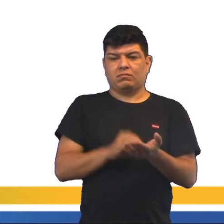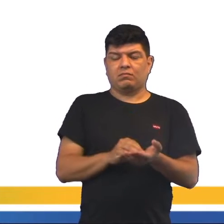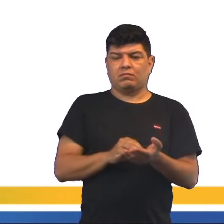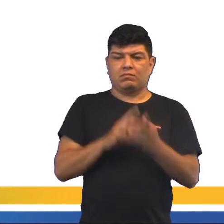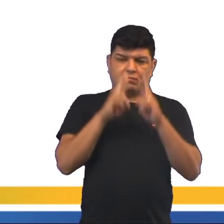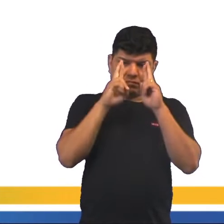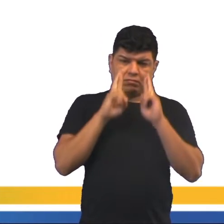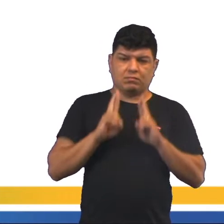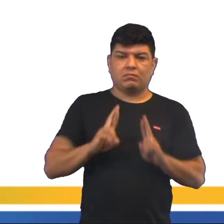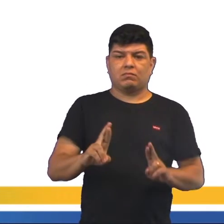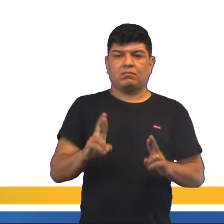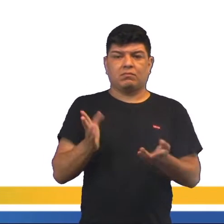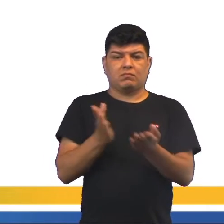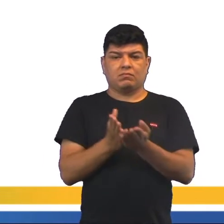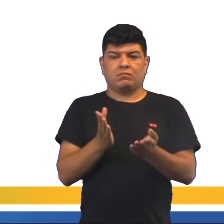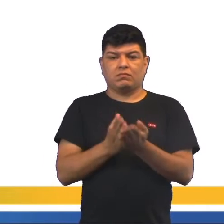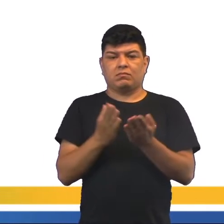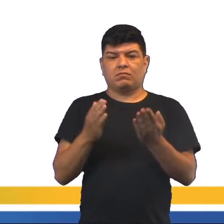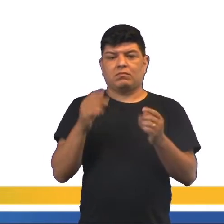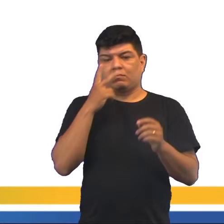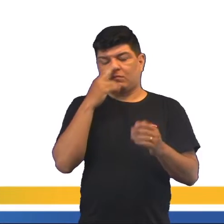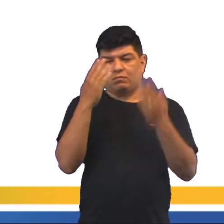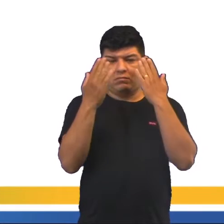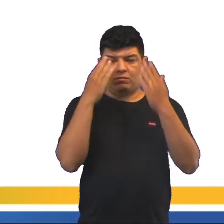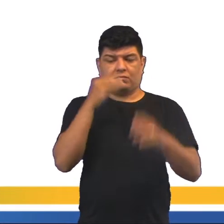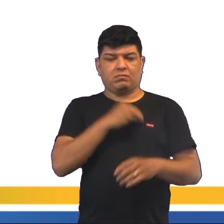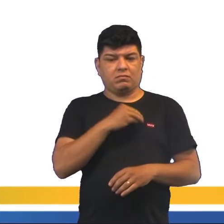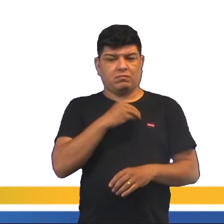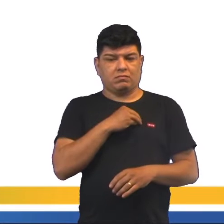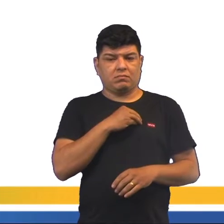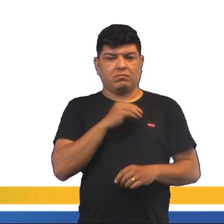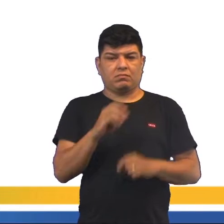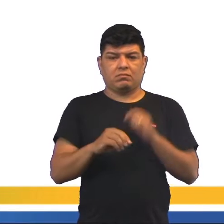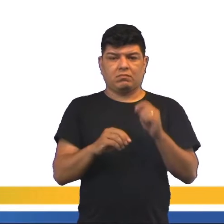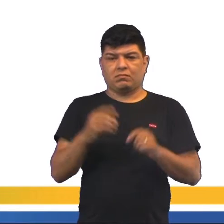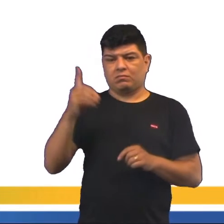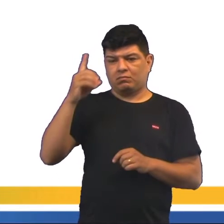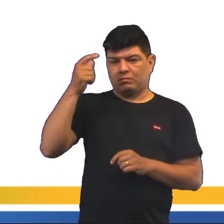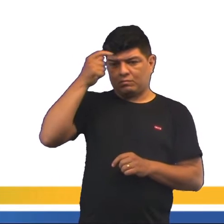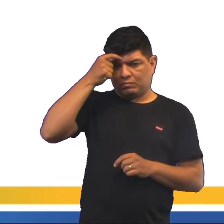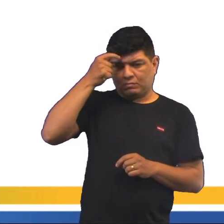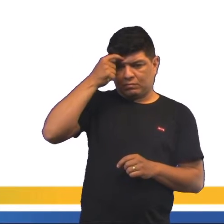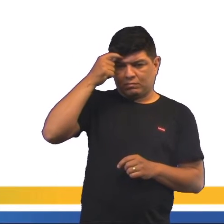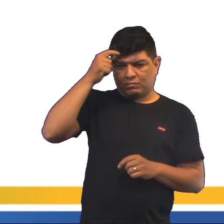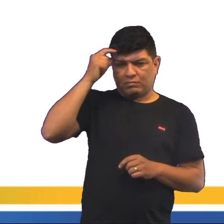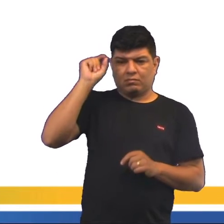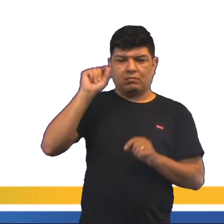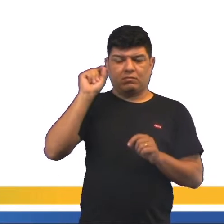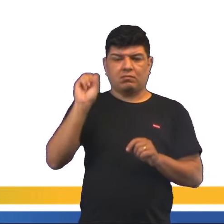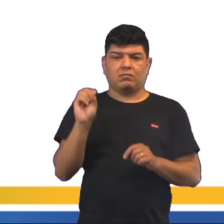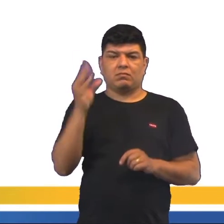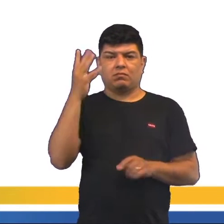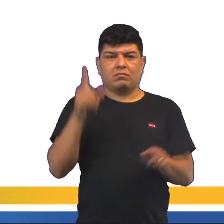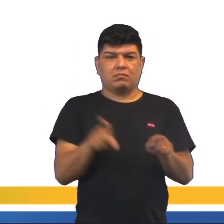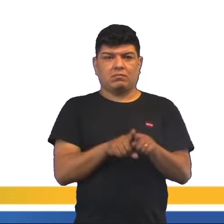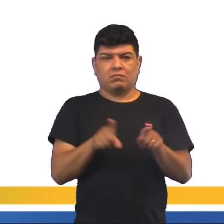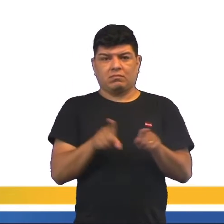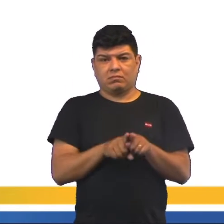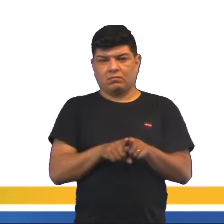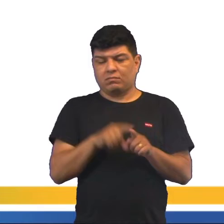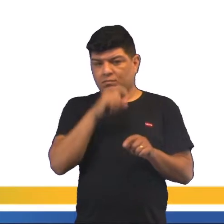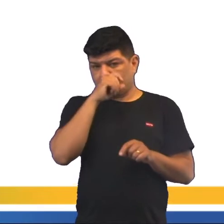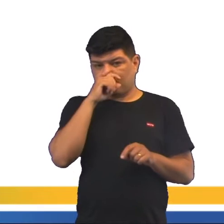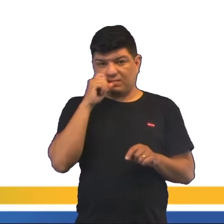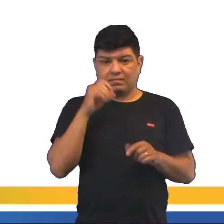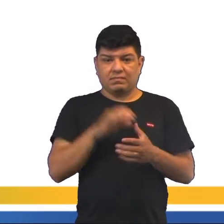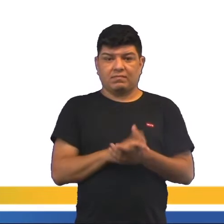por cristãos, que as associam ao pecado e ao que é considerado demoníaco, podendo acontecer também o movimento inverso,